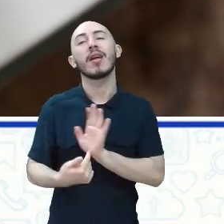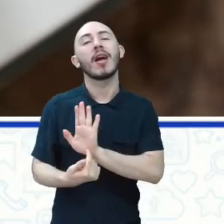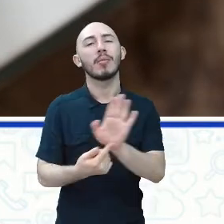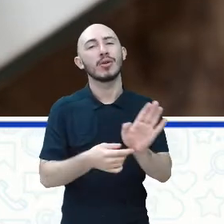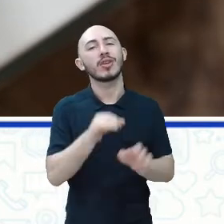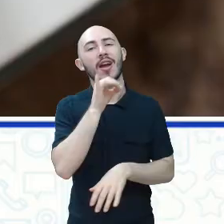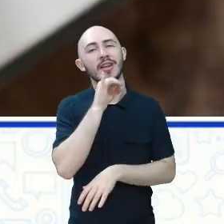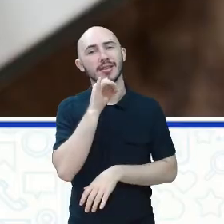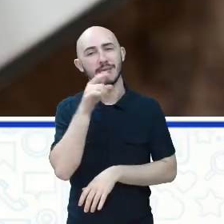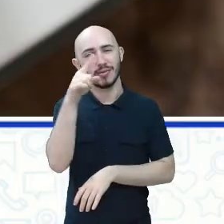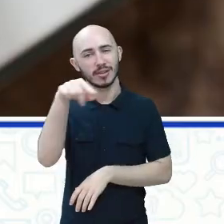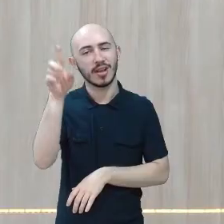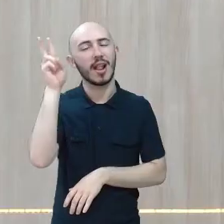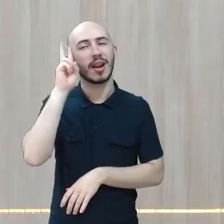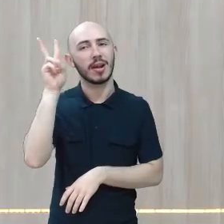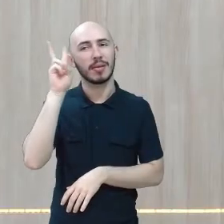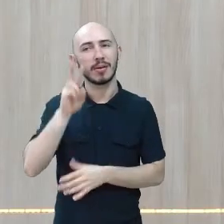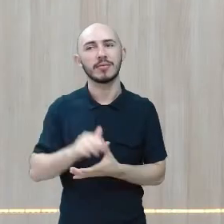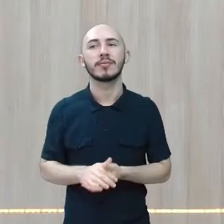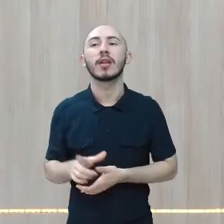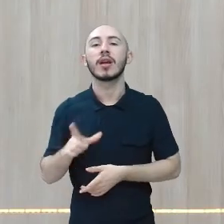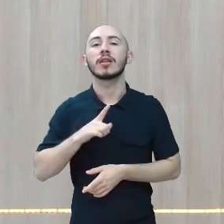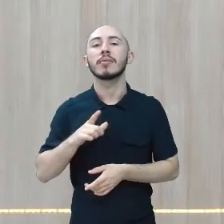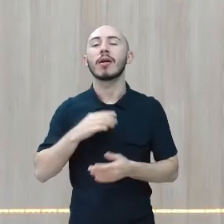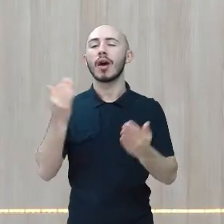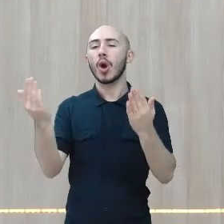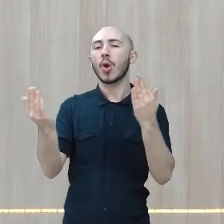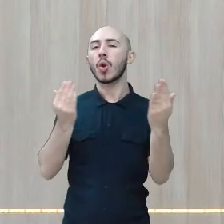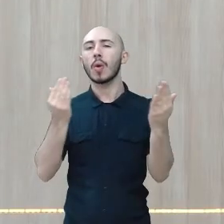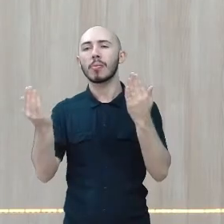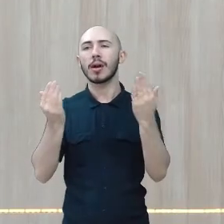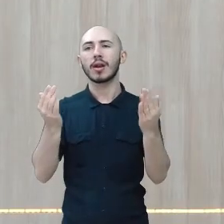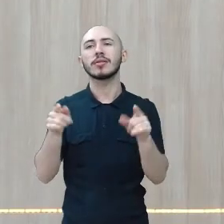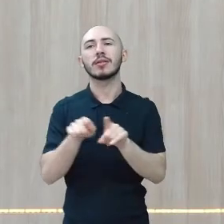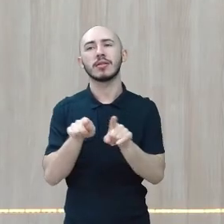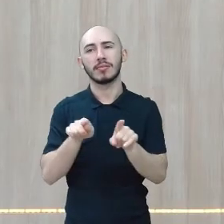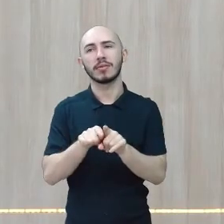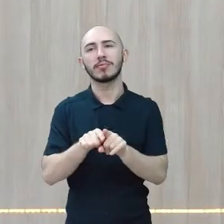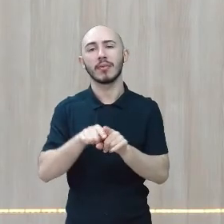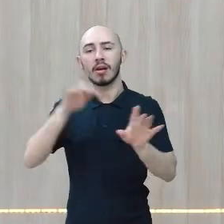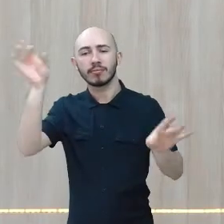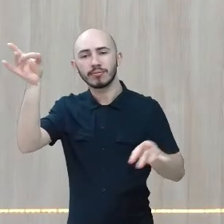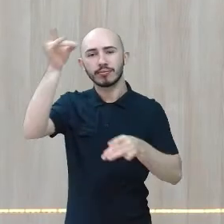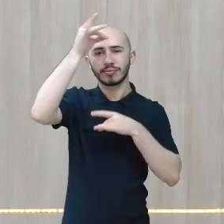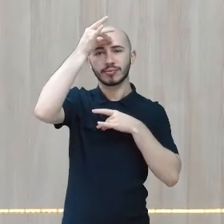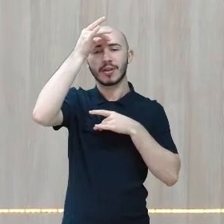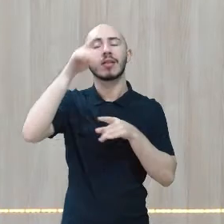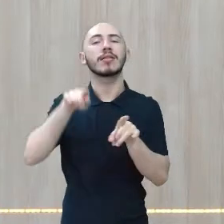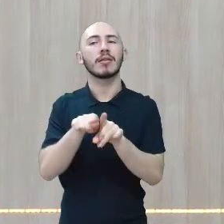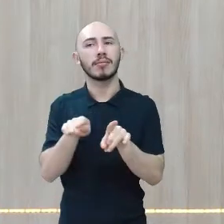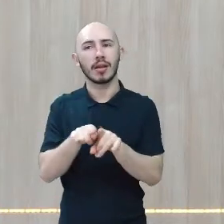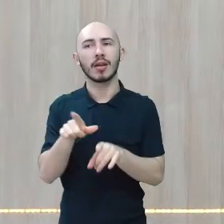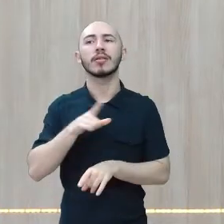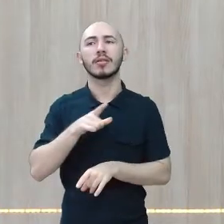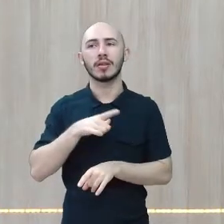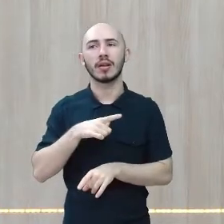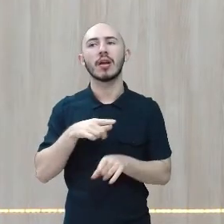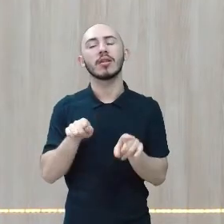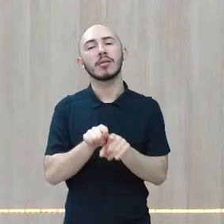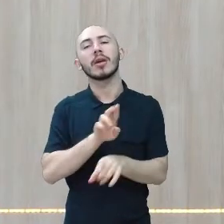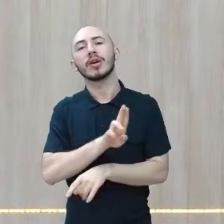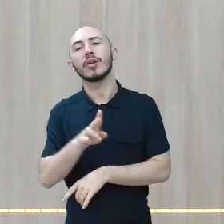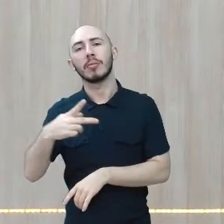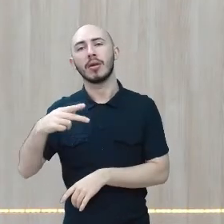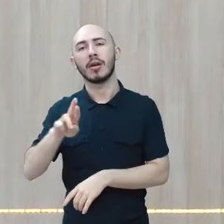exemplos para vocês. Temos a comparação, temos também a personificação, também chamada de